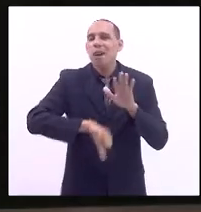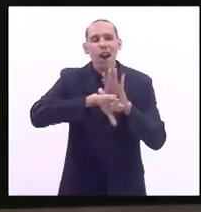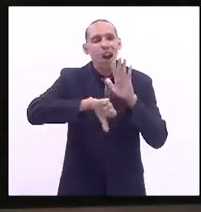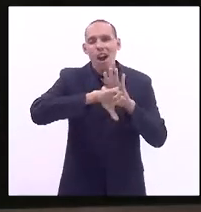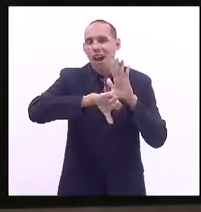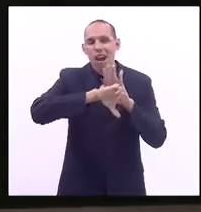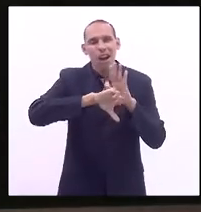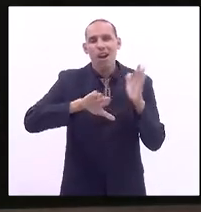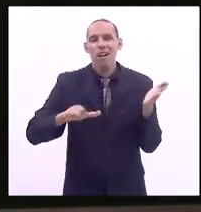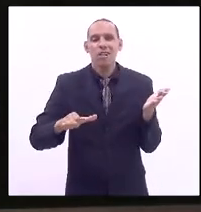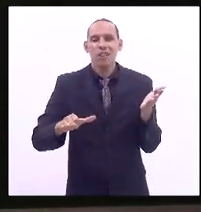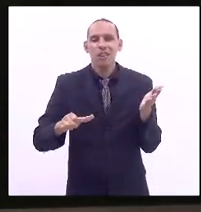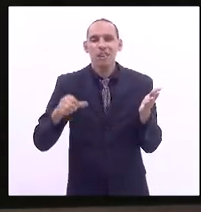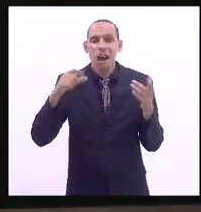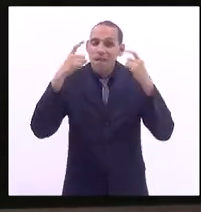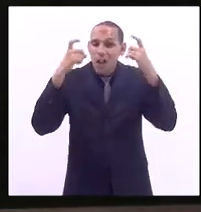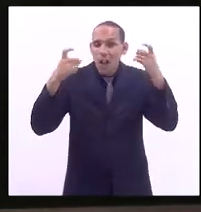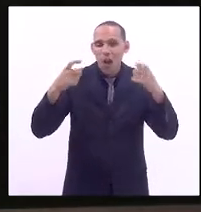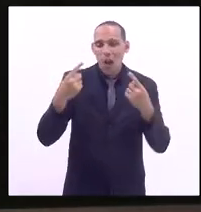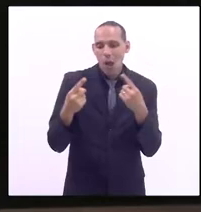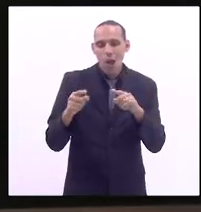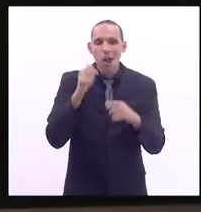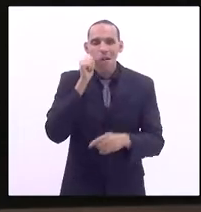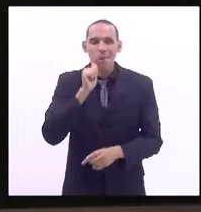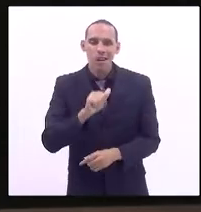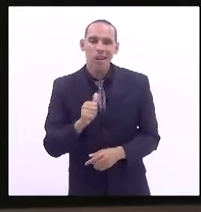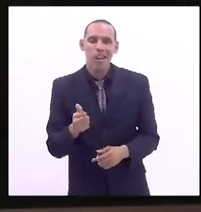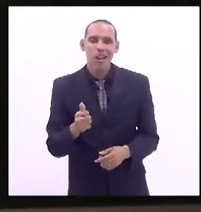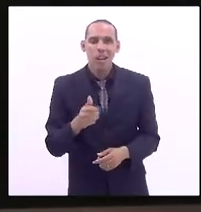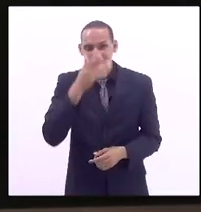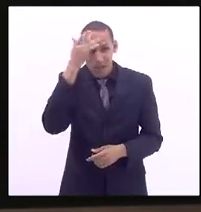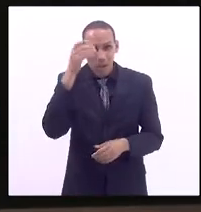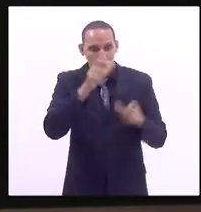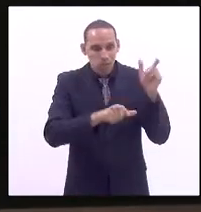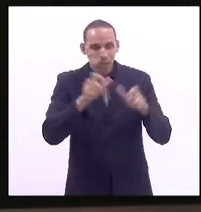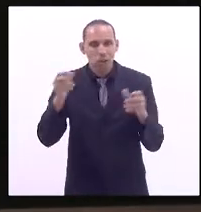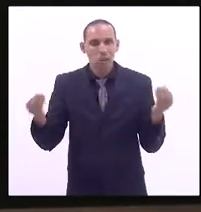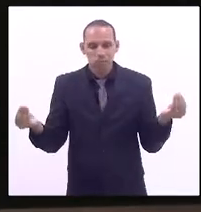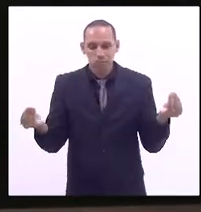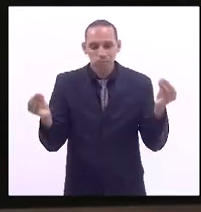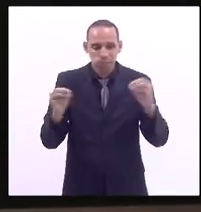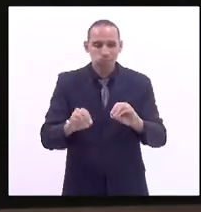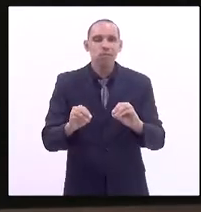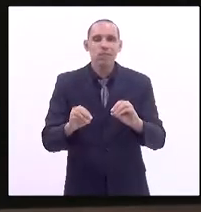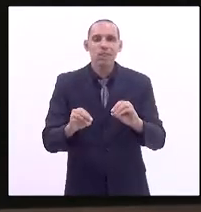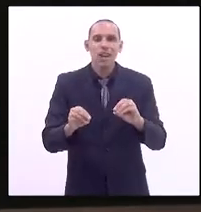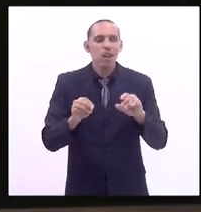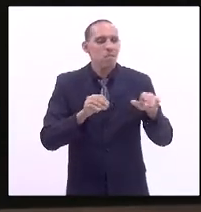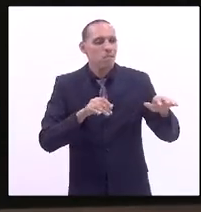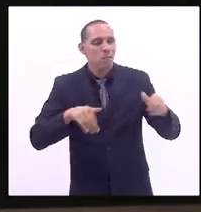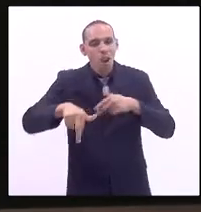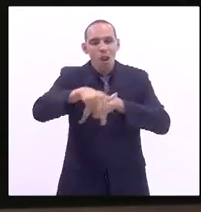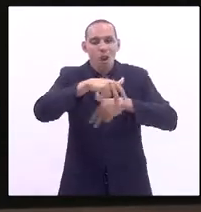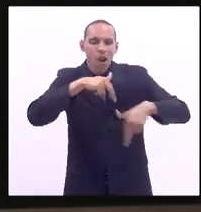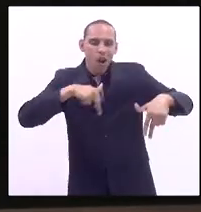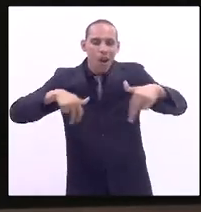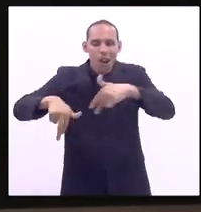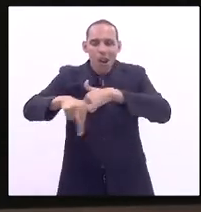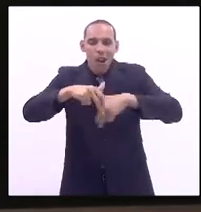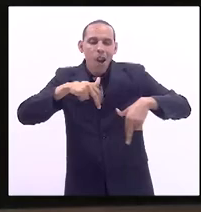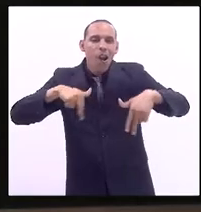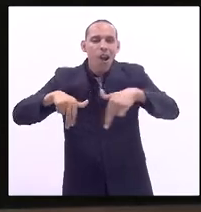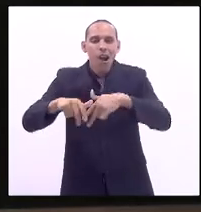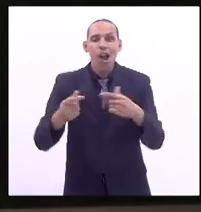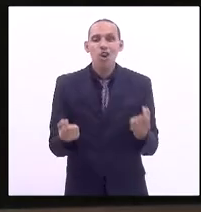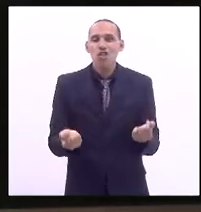na violência contra as mulheres você traz pessoas você gera circulação você faz circular capital